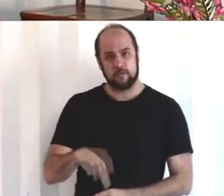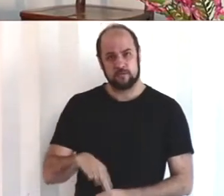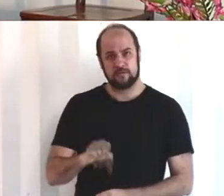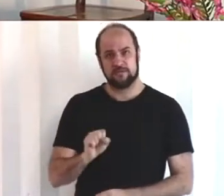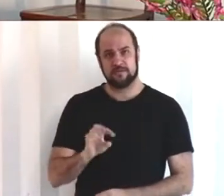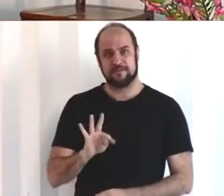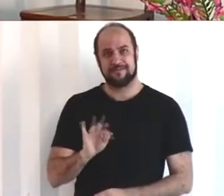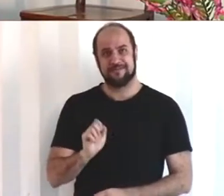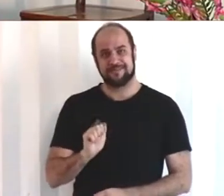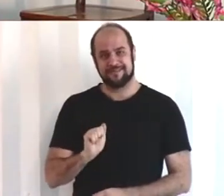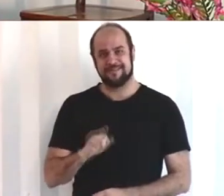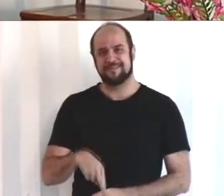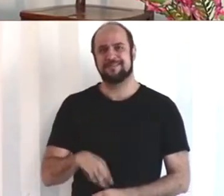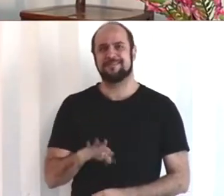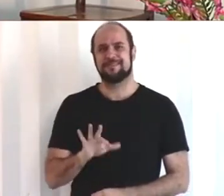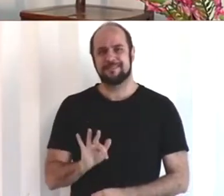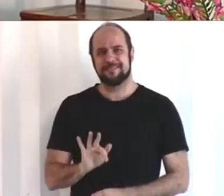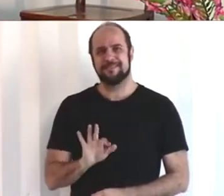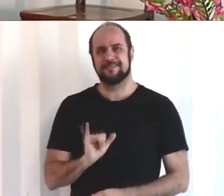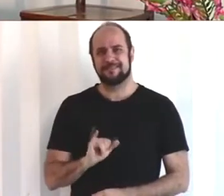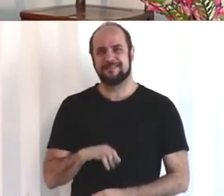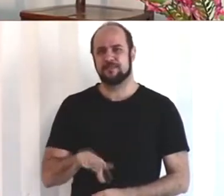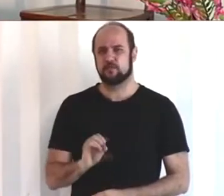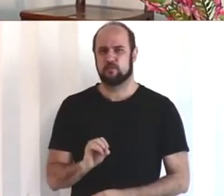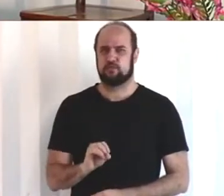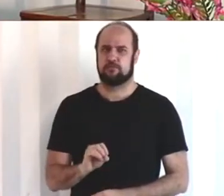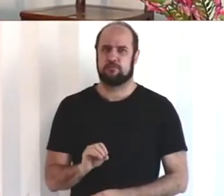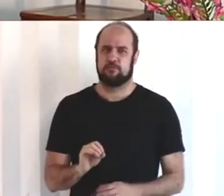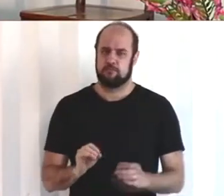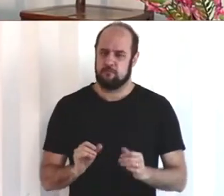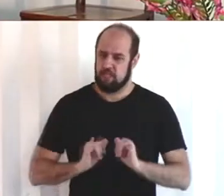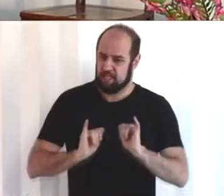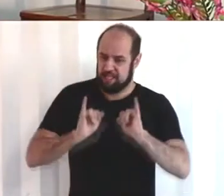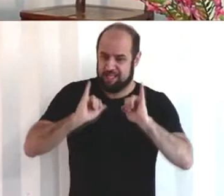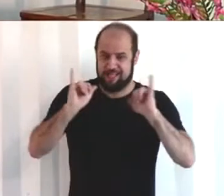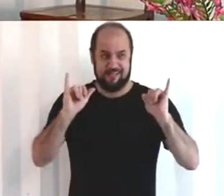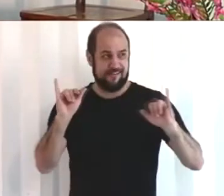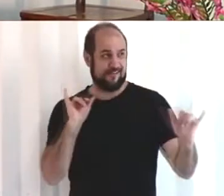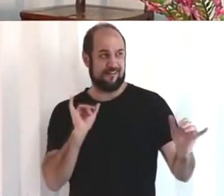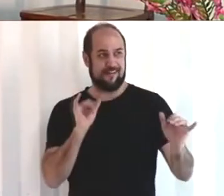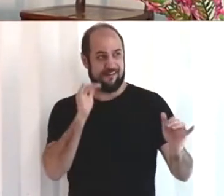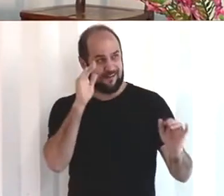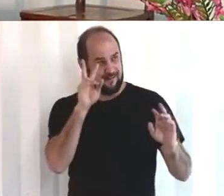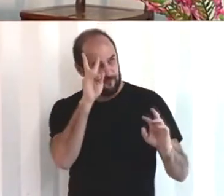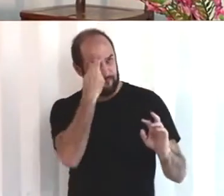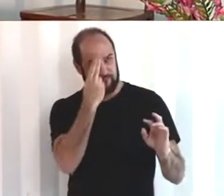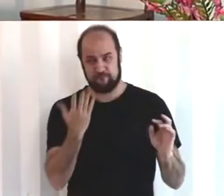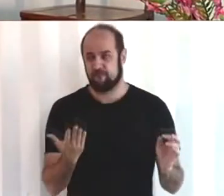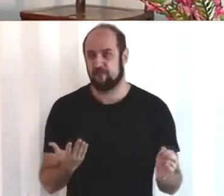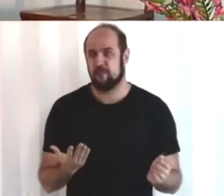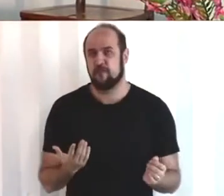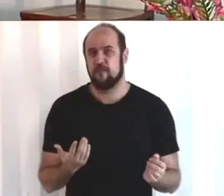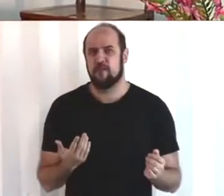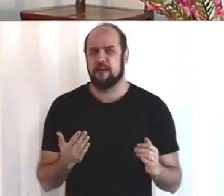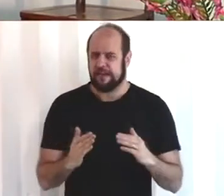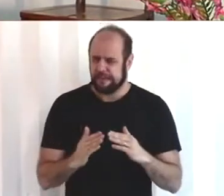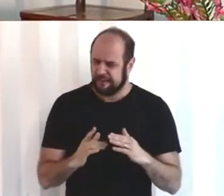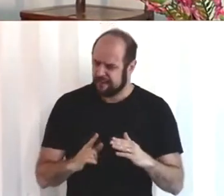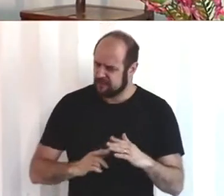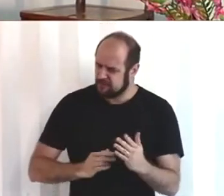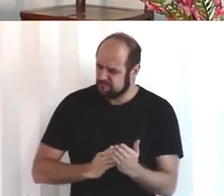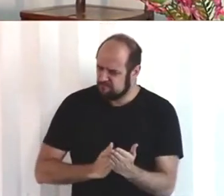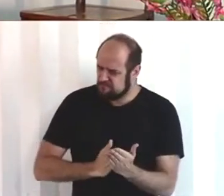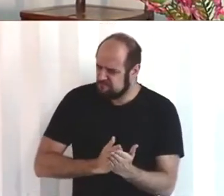ao Evangelho, a igreja vai perdendo os seus valores bíblicos, vai se desviando do verdadeiro e genuíno